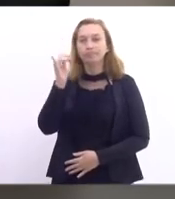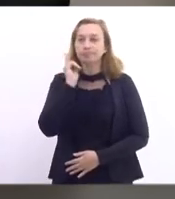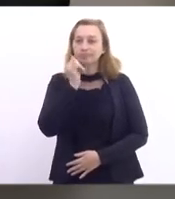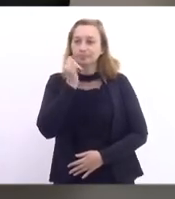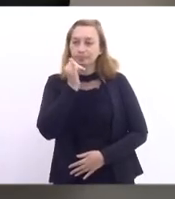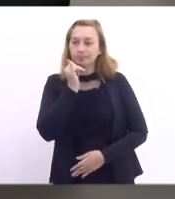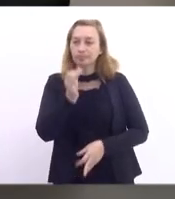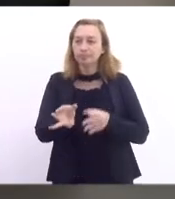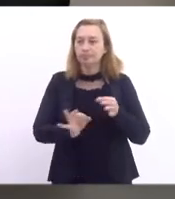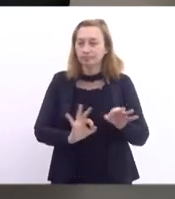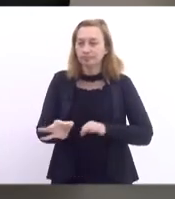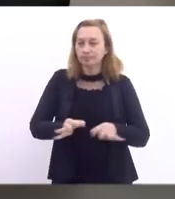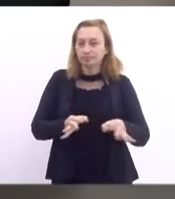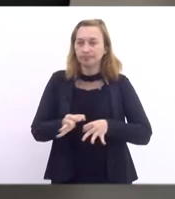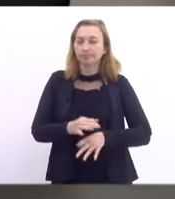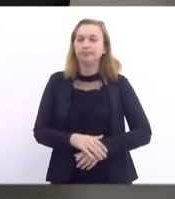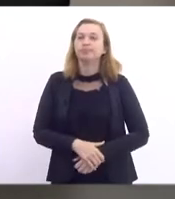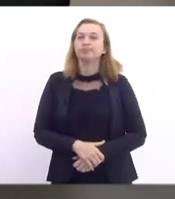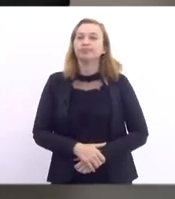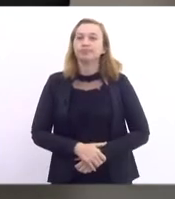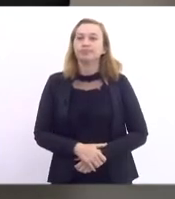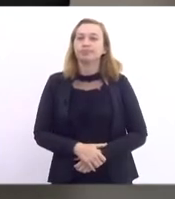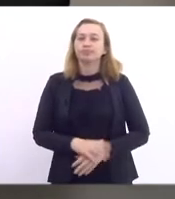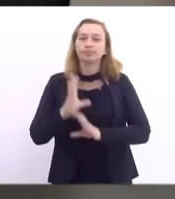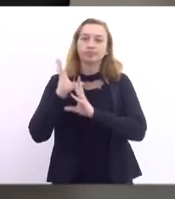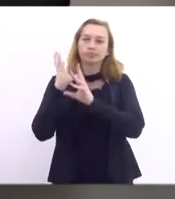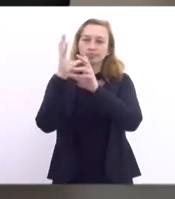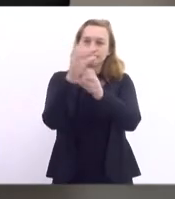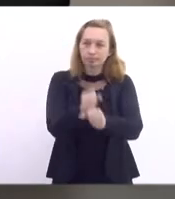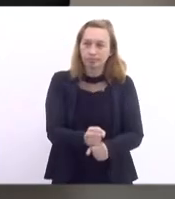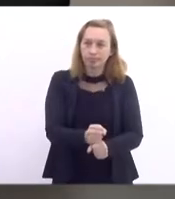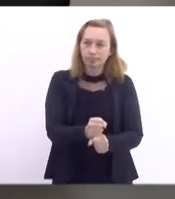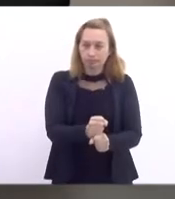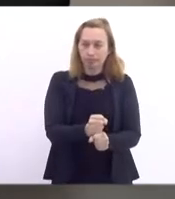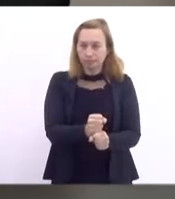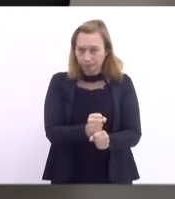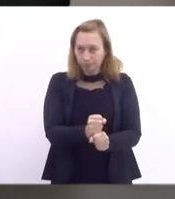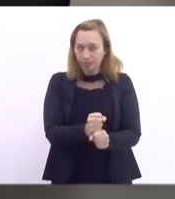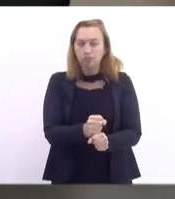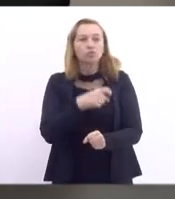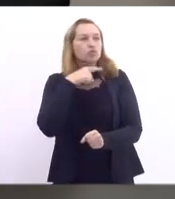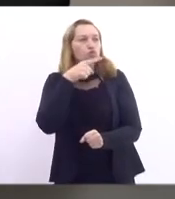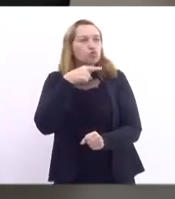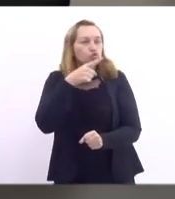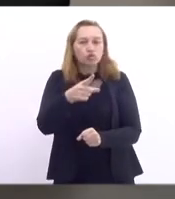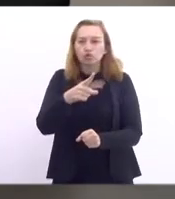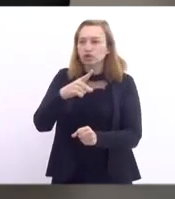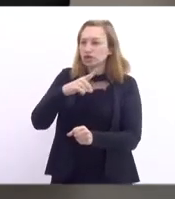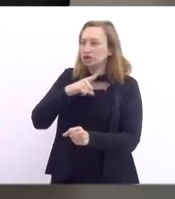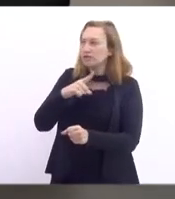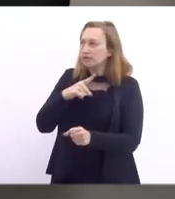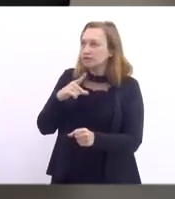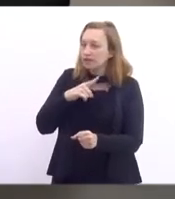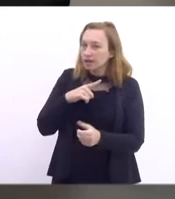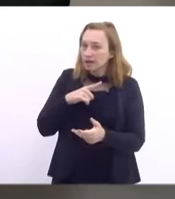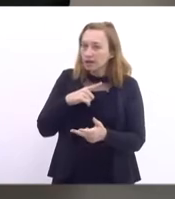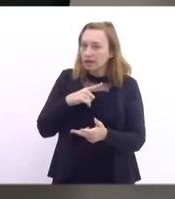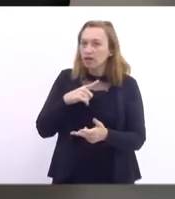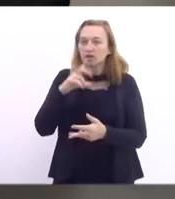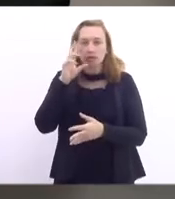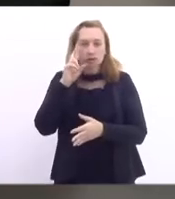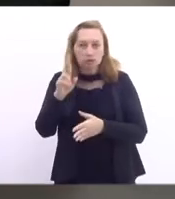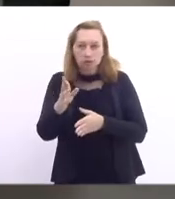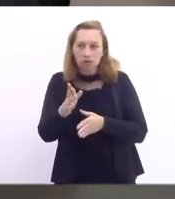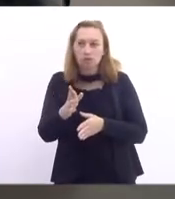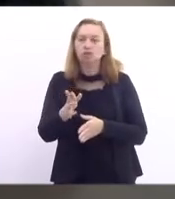é é um resumo qualquer dúvida ou o senhor tem